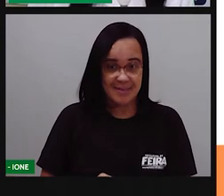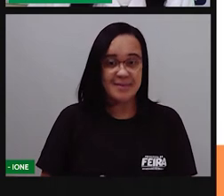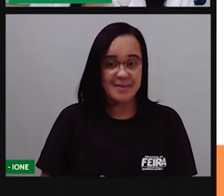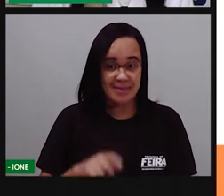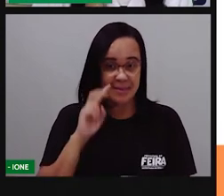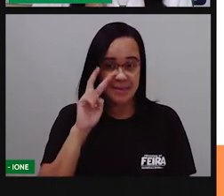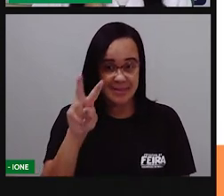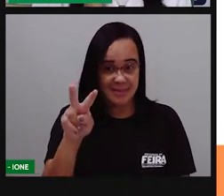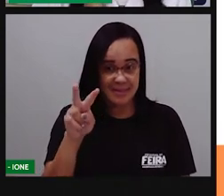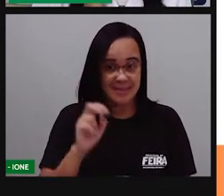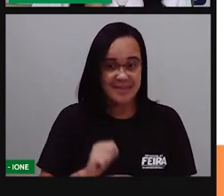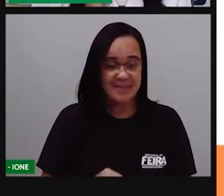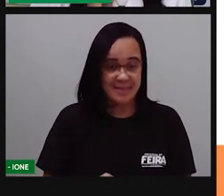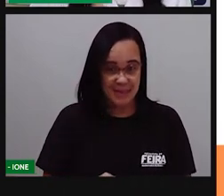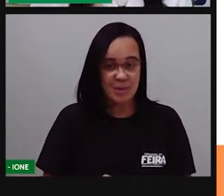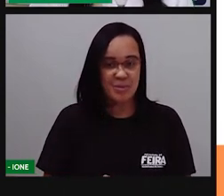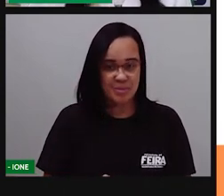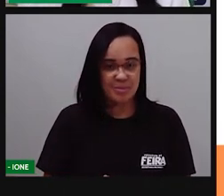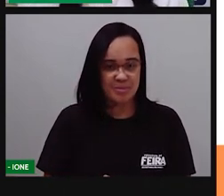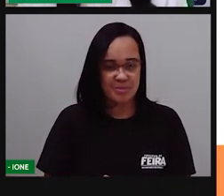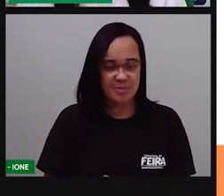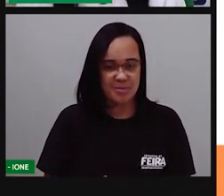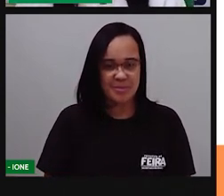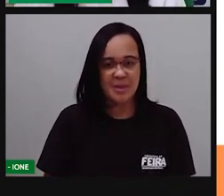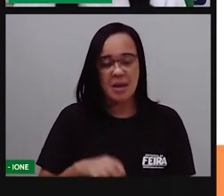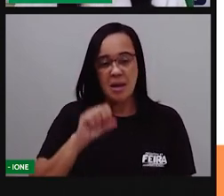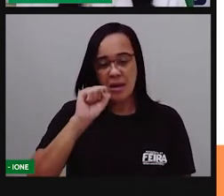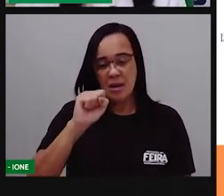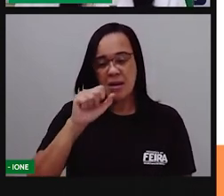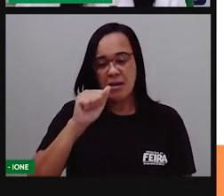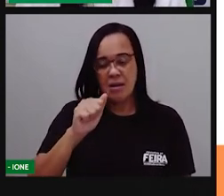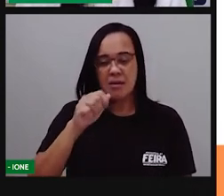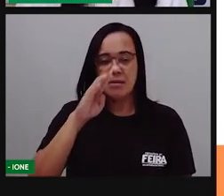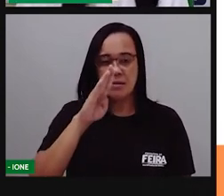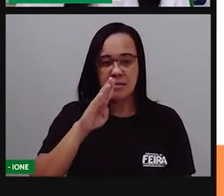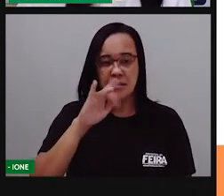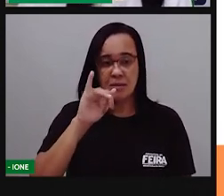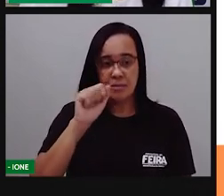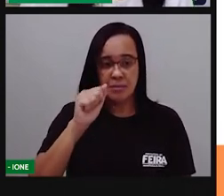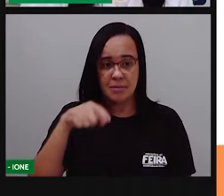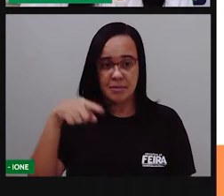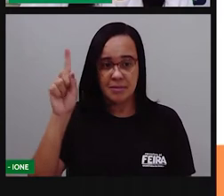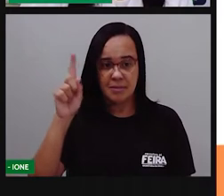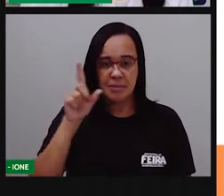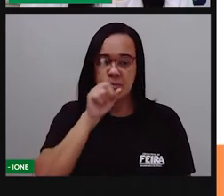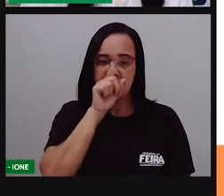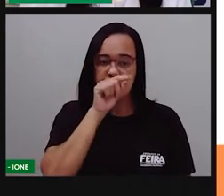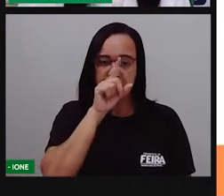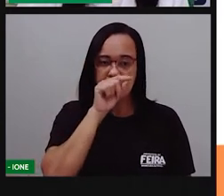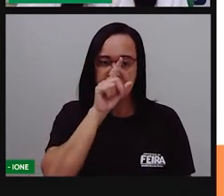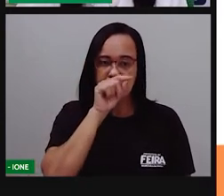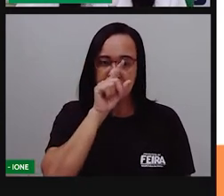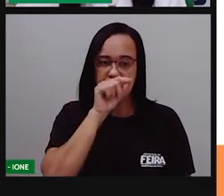e olha caminhar é um passo cozinho querido